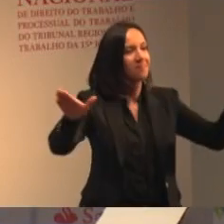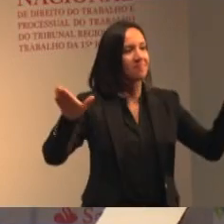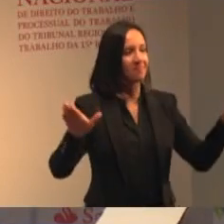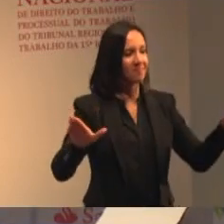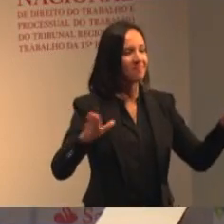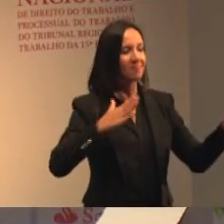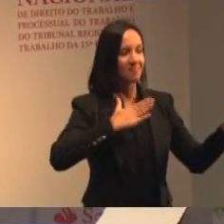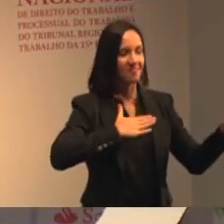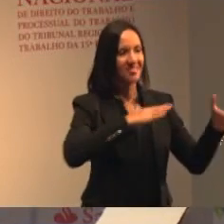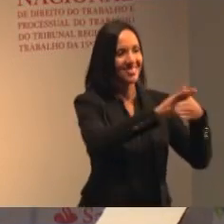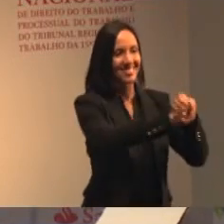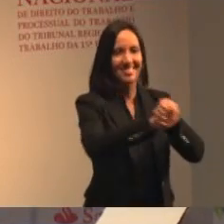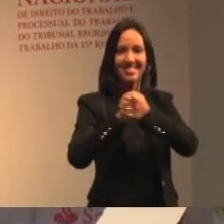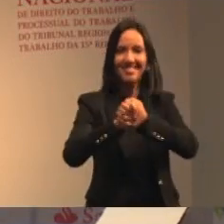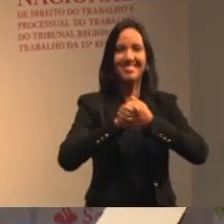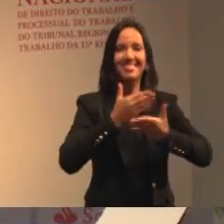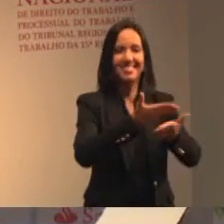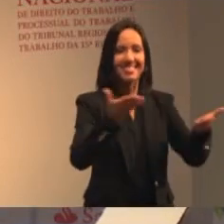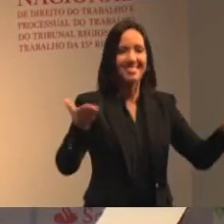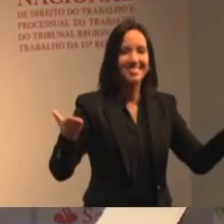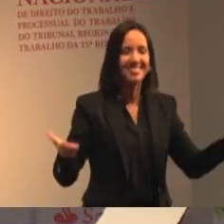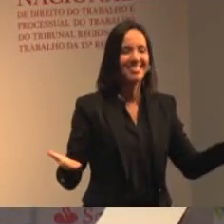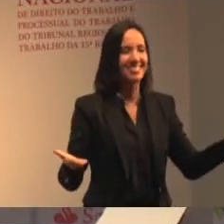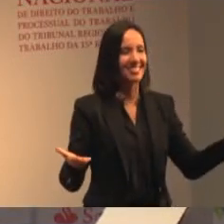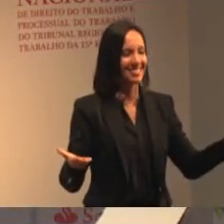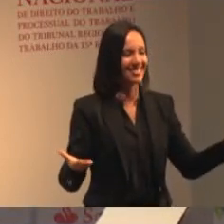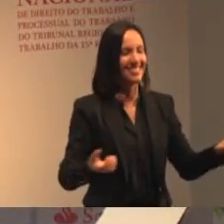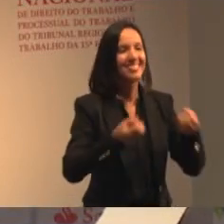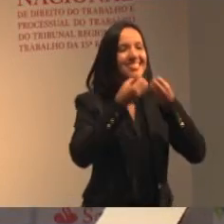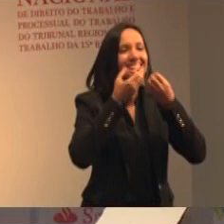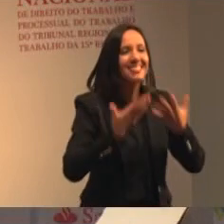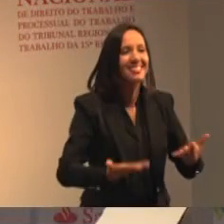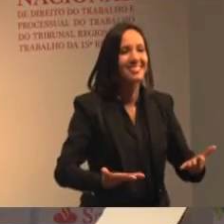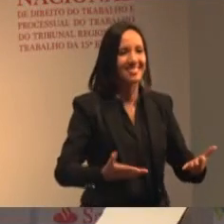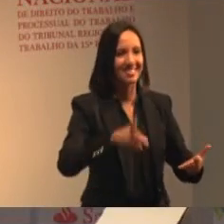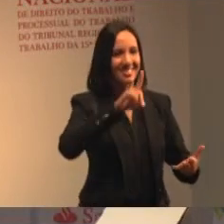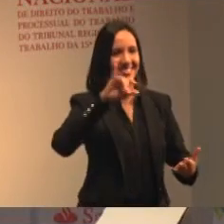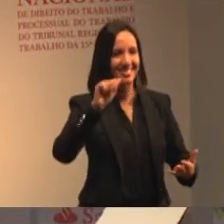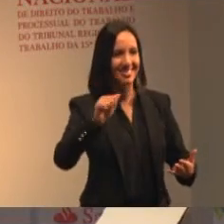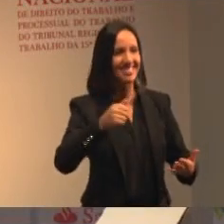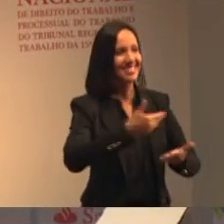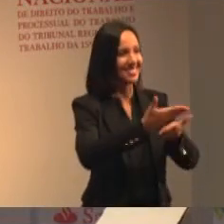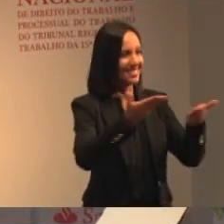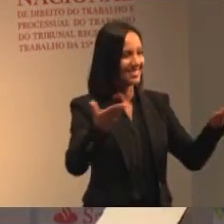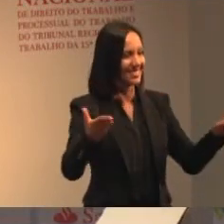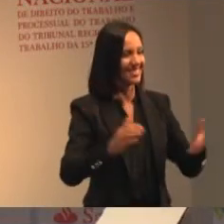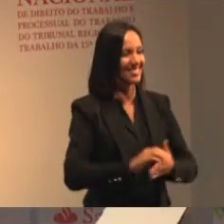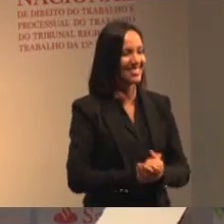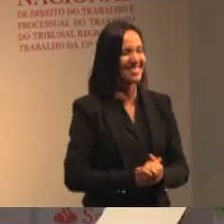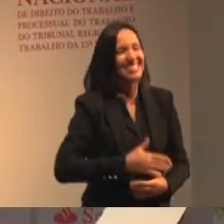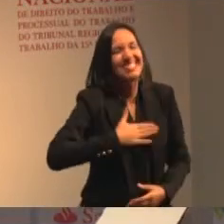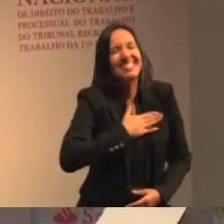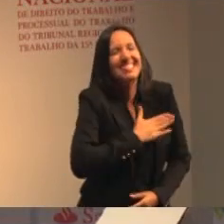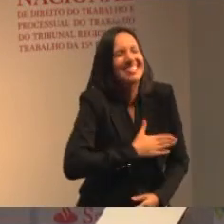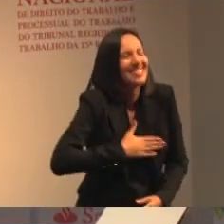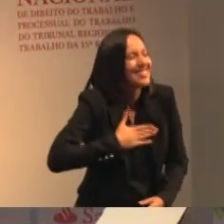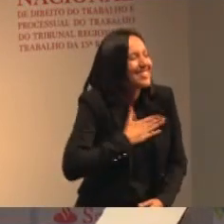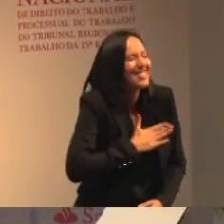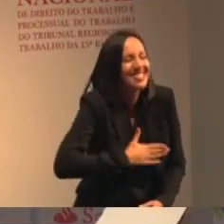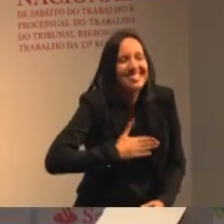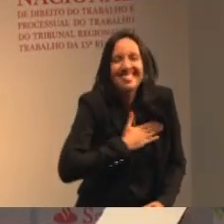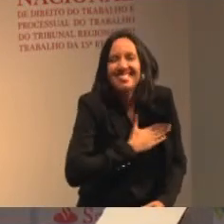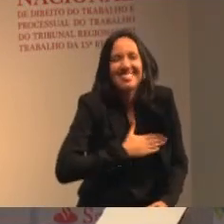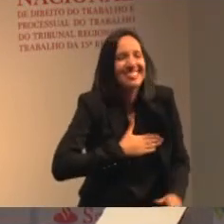eu cumprimento a todos com meu cordial bom dia. É com grande satisfação e